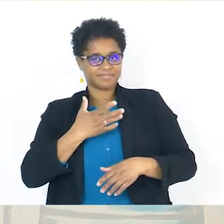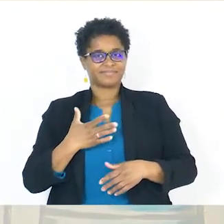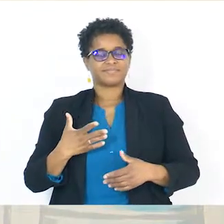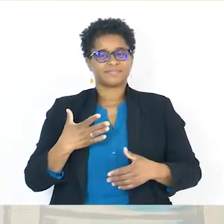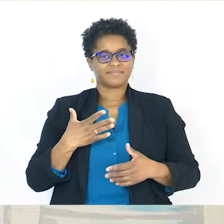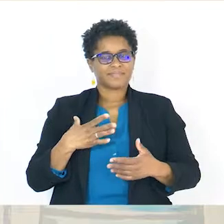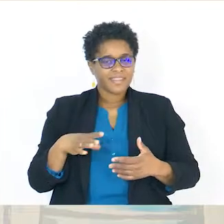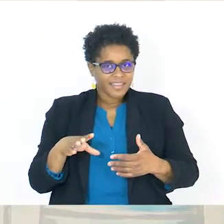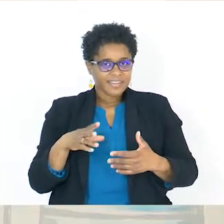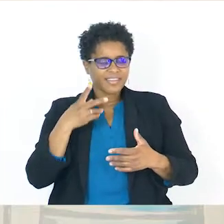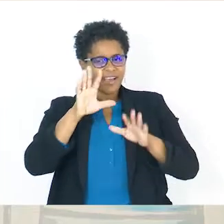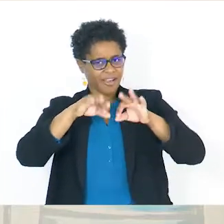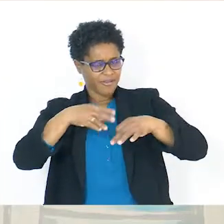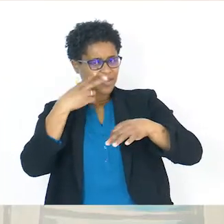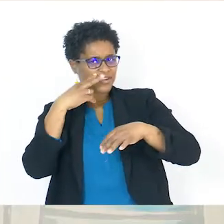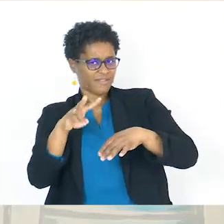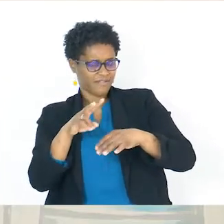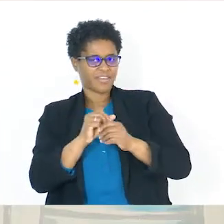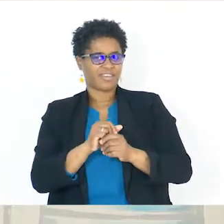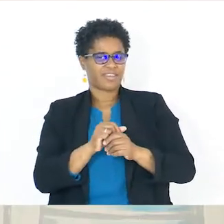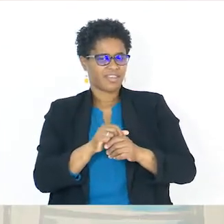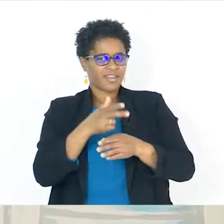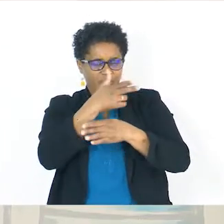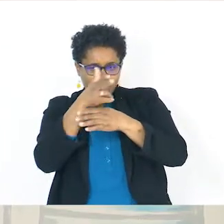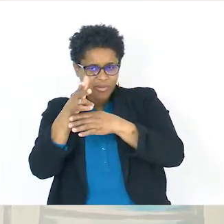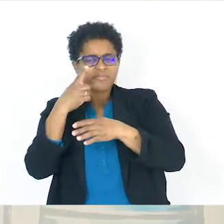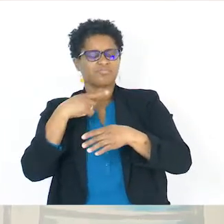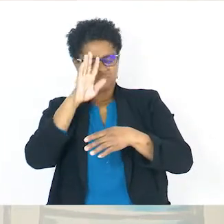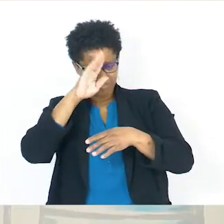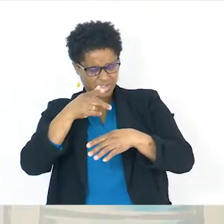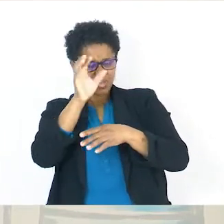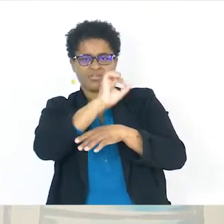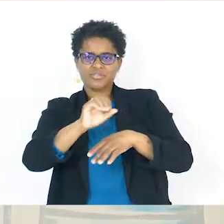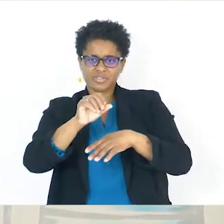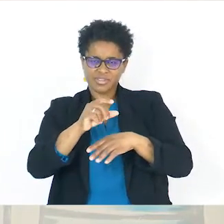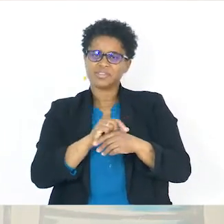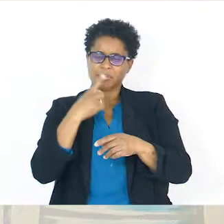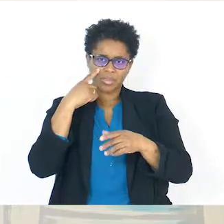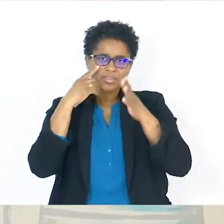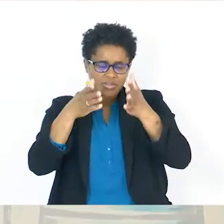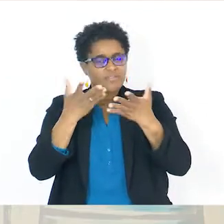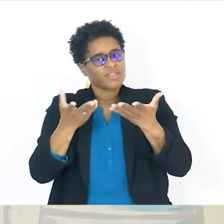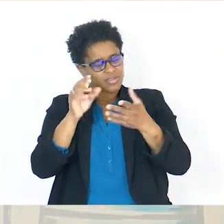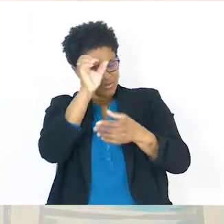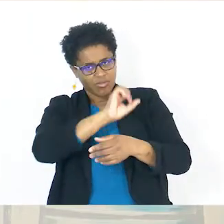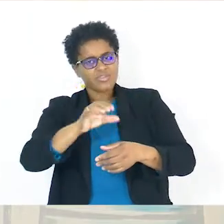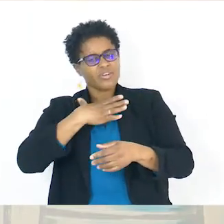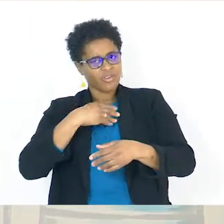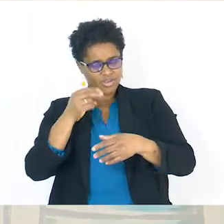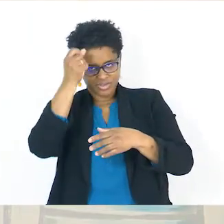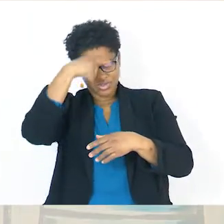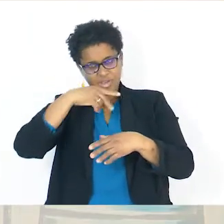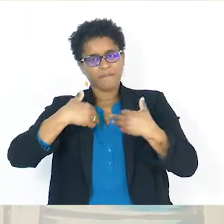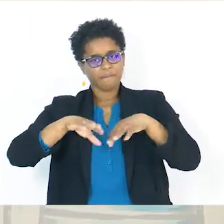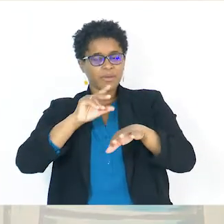vídeo? Tenho certeza que vocês prestaram atenção na história, afinal, vocês gostam de histórias.